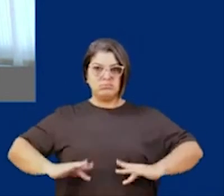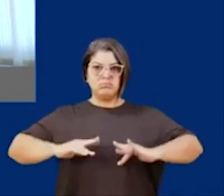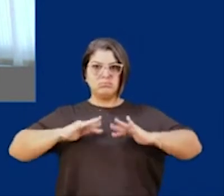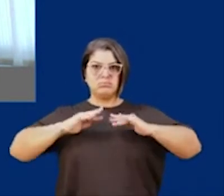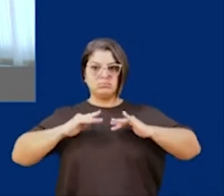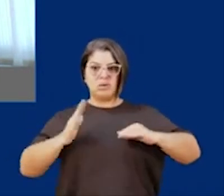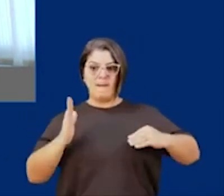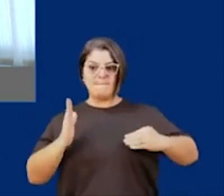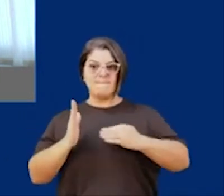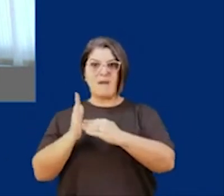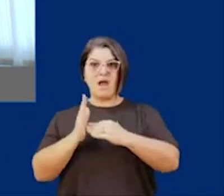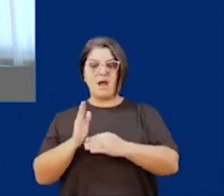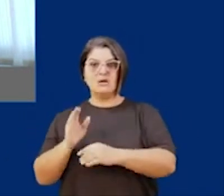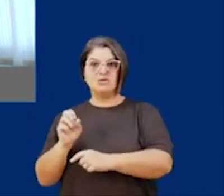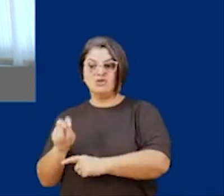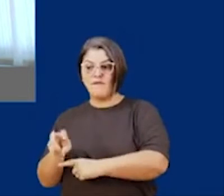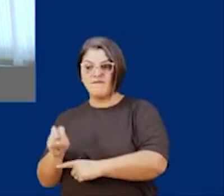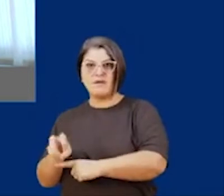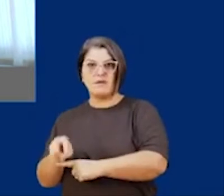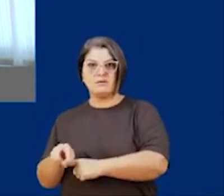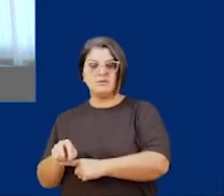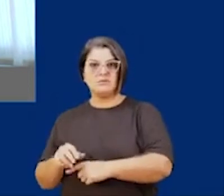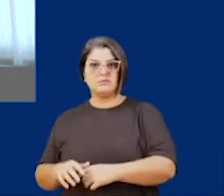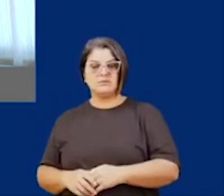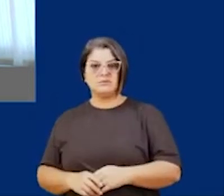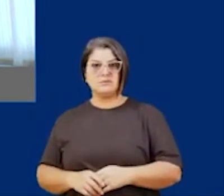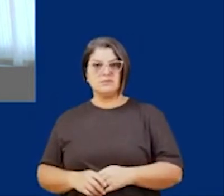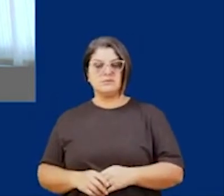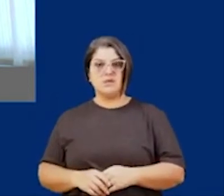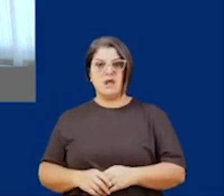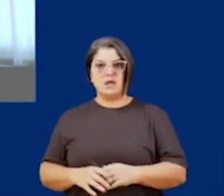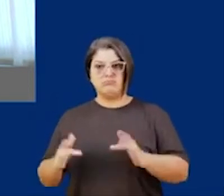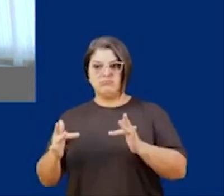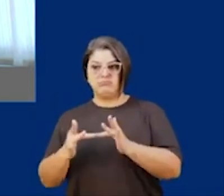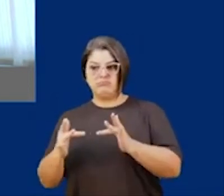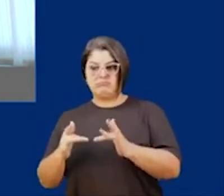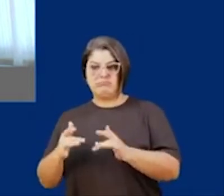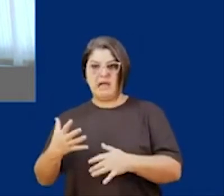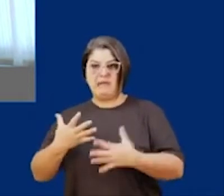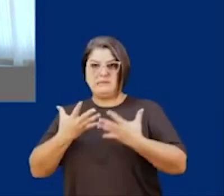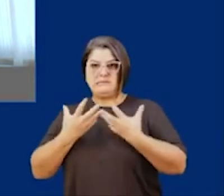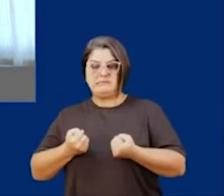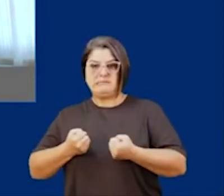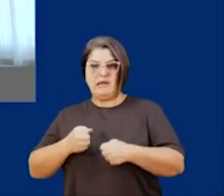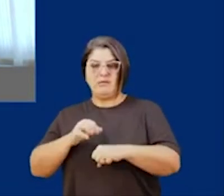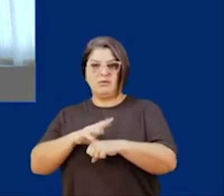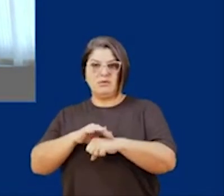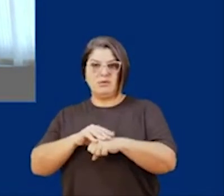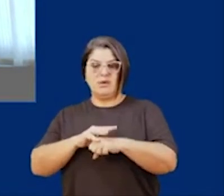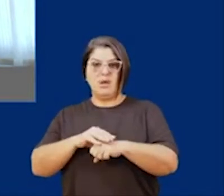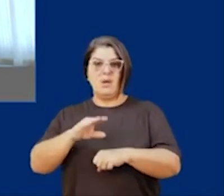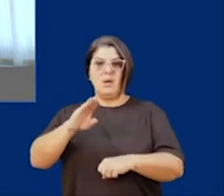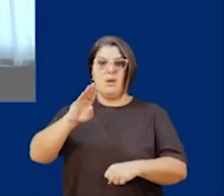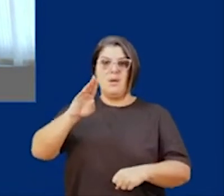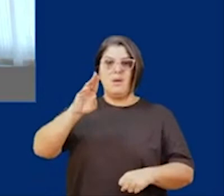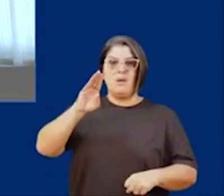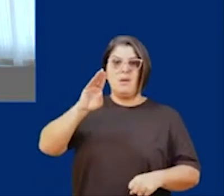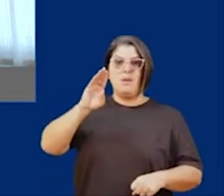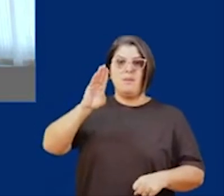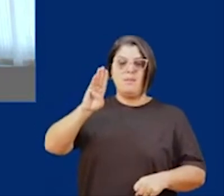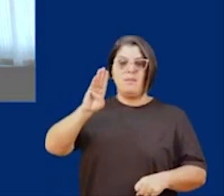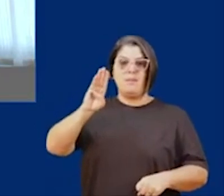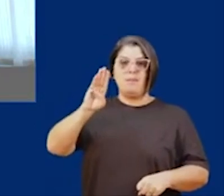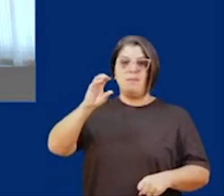bloquear essa contaminação dessa bactéria no seu corpo, né? Então, essa doença se chama botulismo e ela é muito grave quando ela